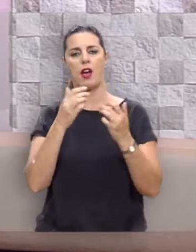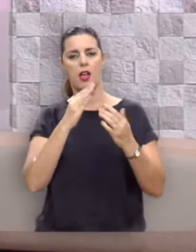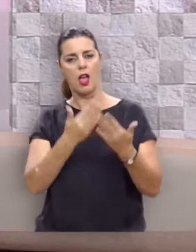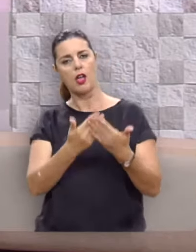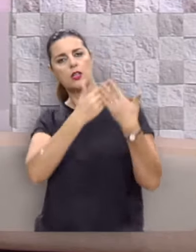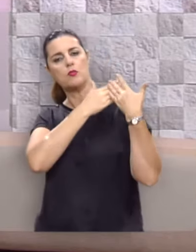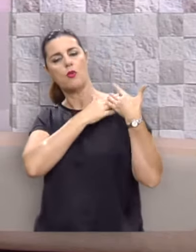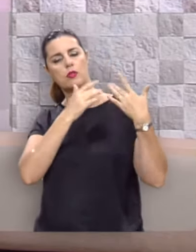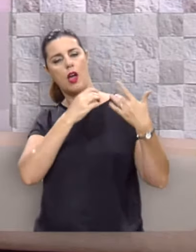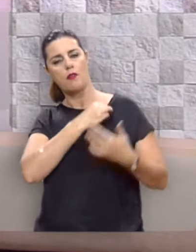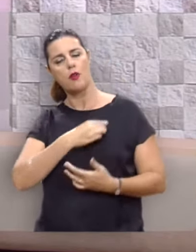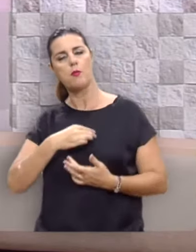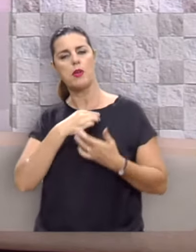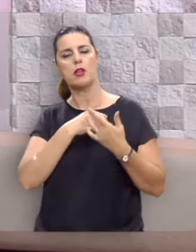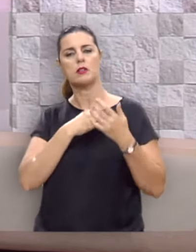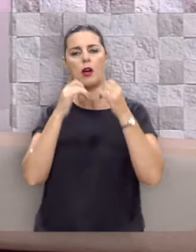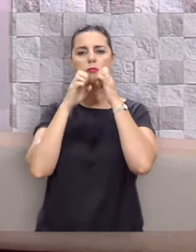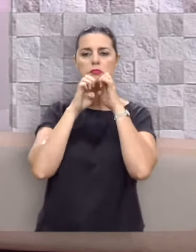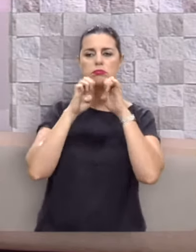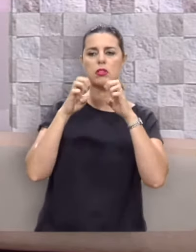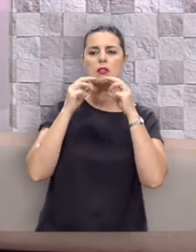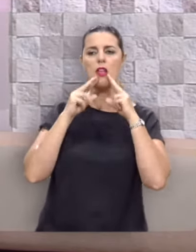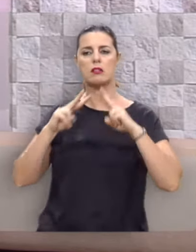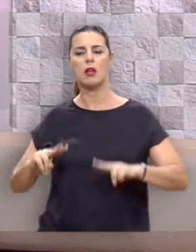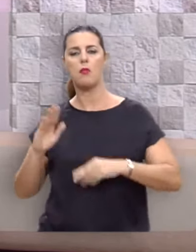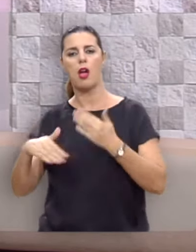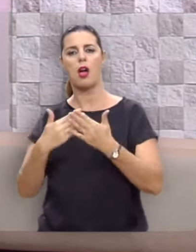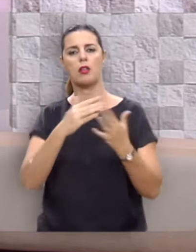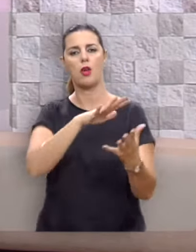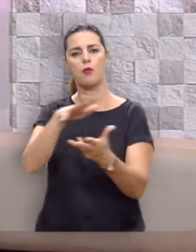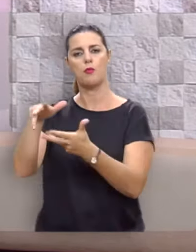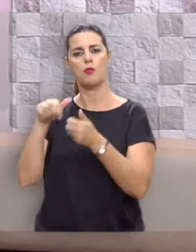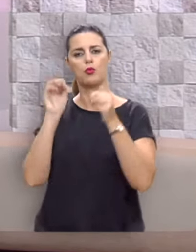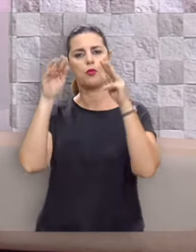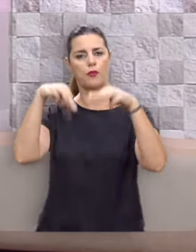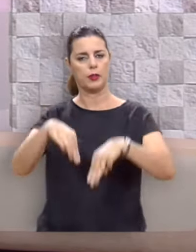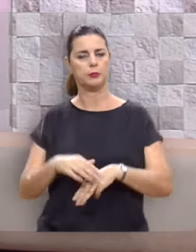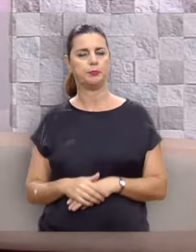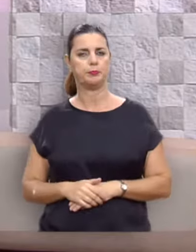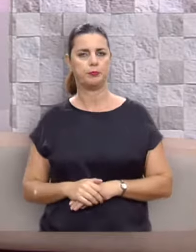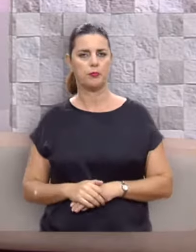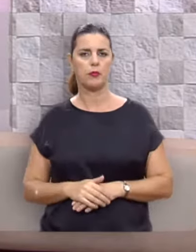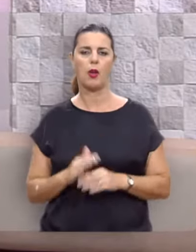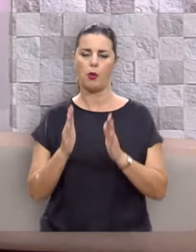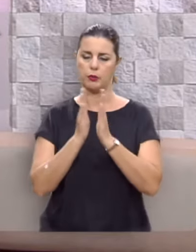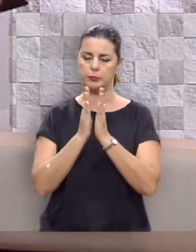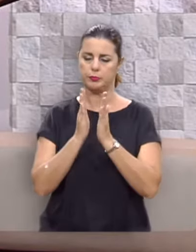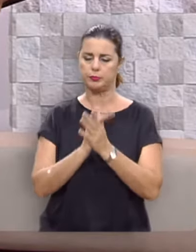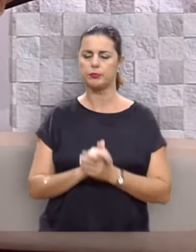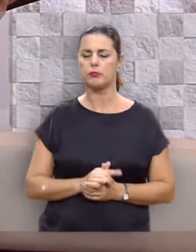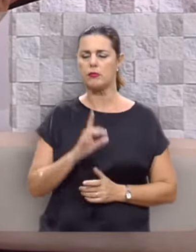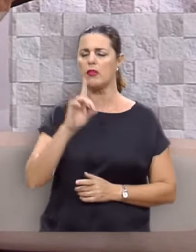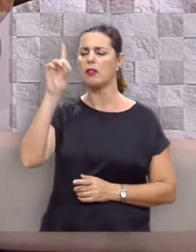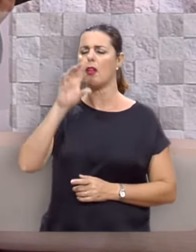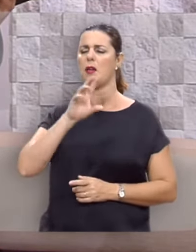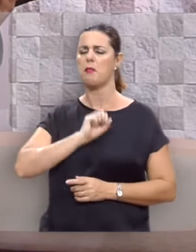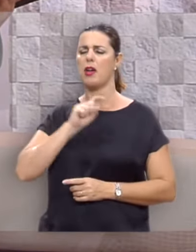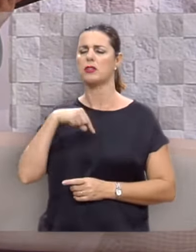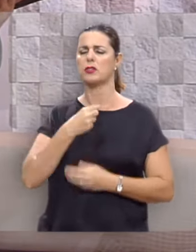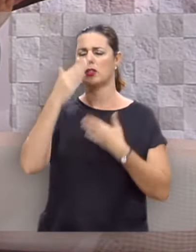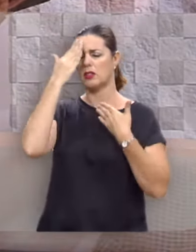de testemunhar até os confins da terra. Onde você está? Vamos orar. Deus amado, nós